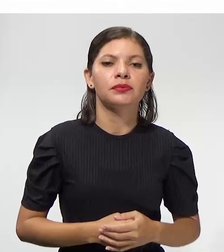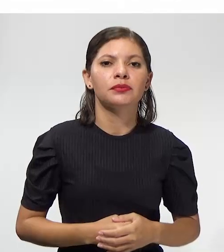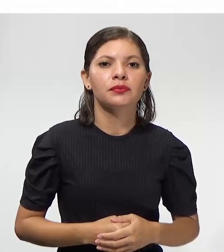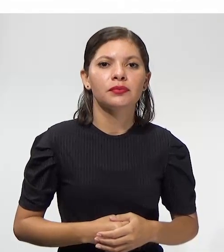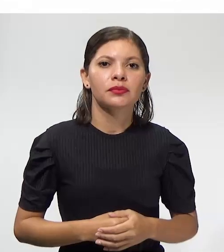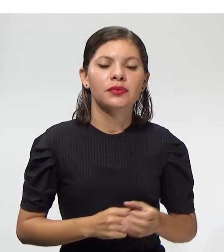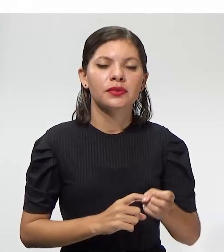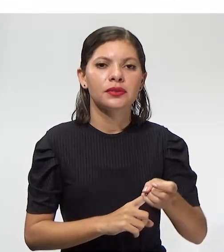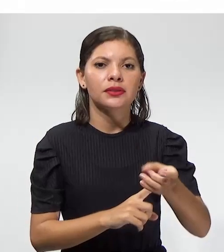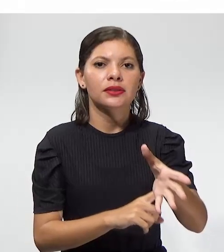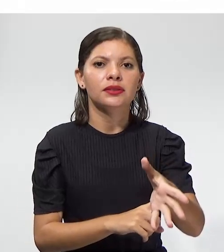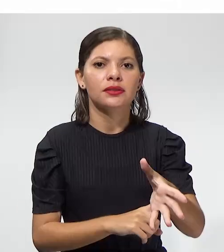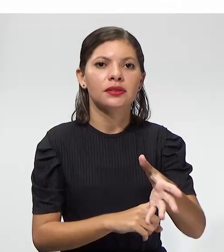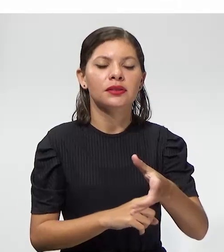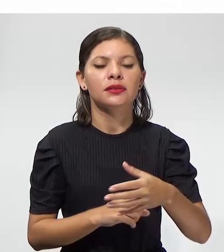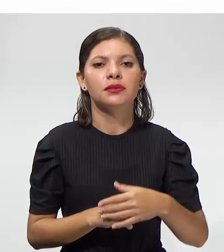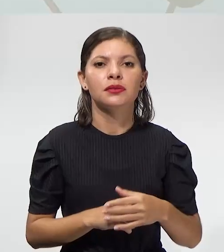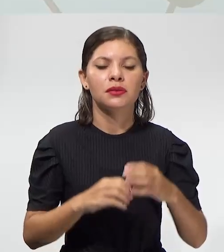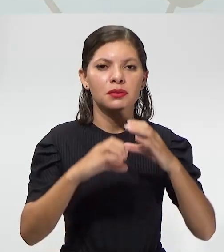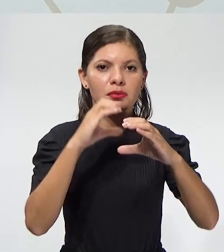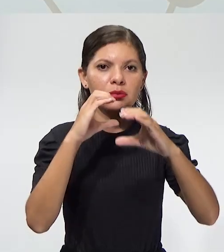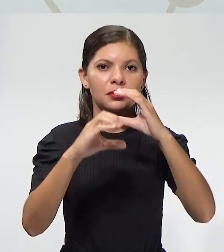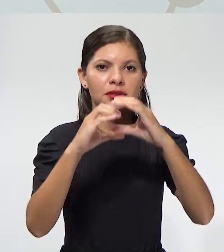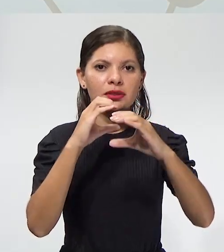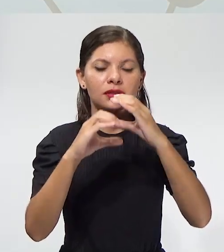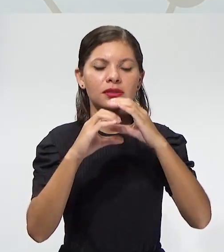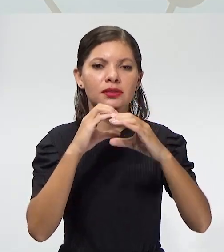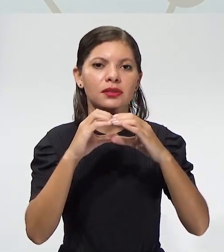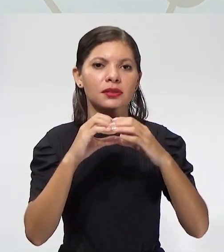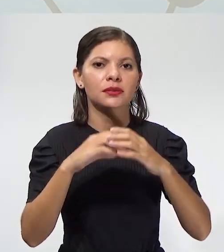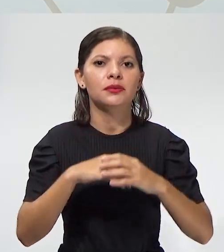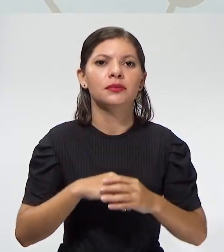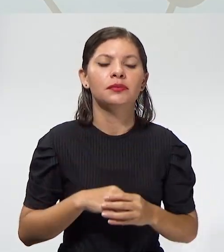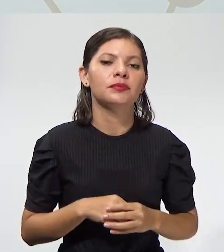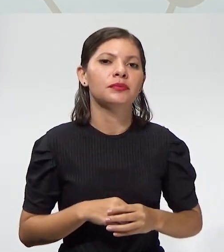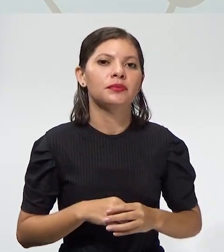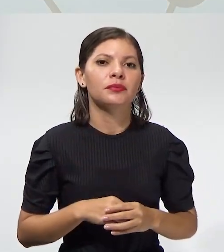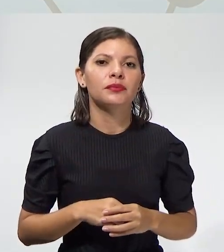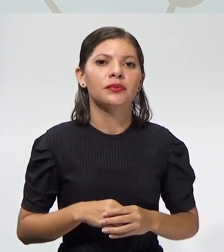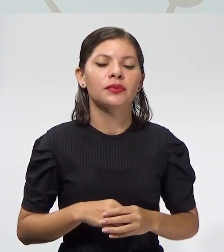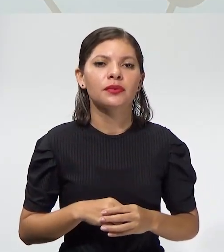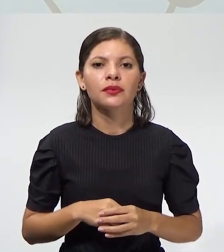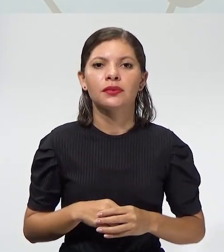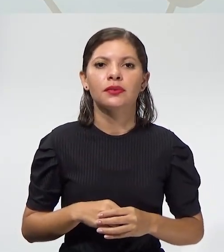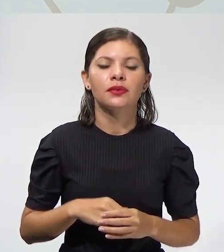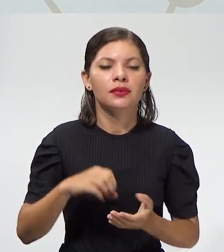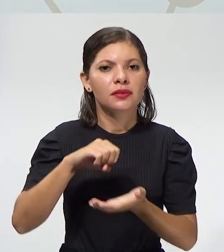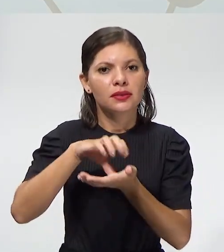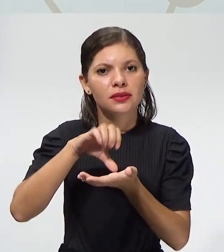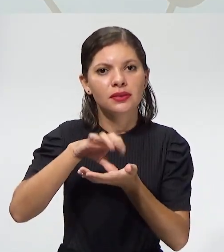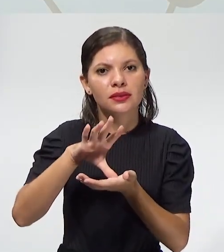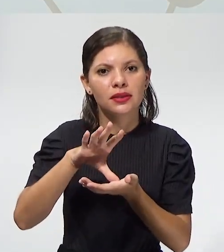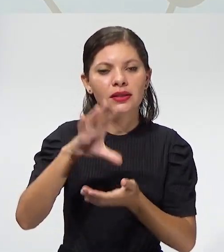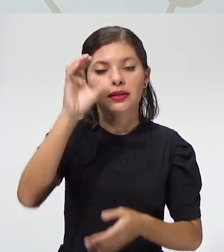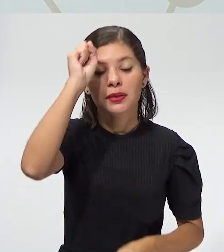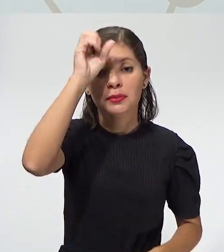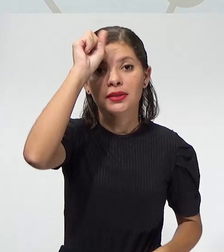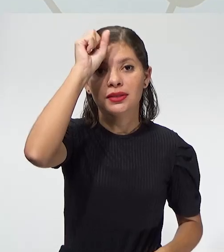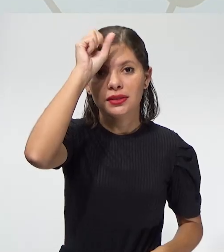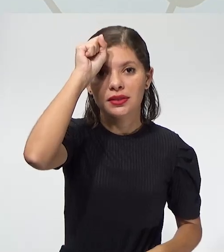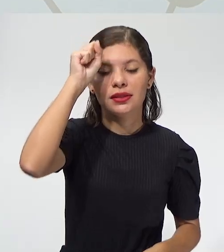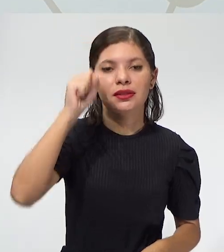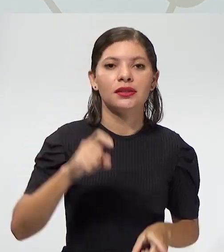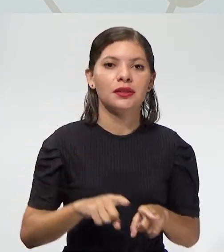extensão no sentido de comunicação. Então, você tem uma pessoa que vai ensinar e aprender ao mesmo